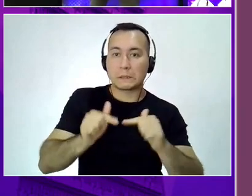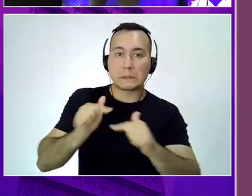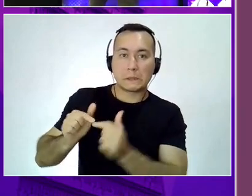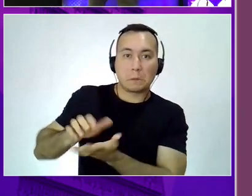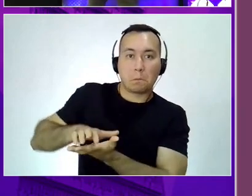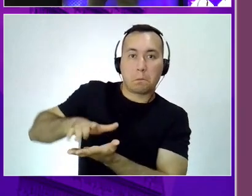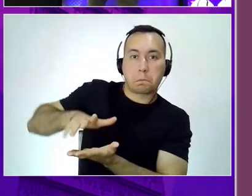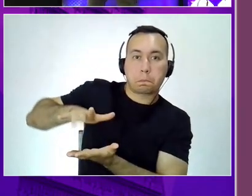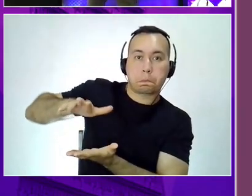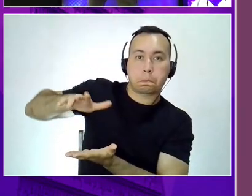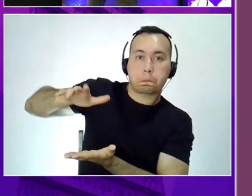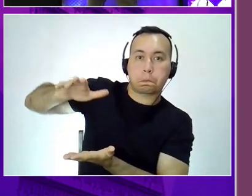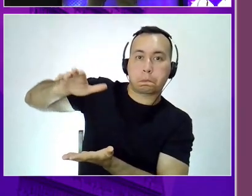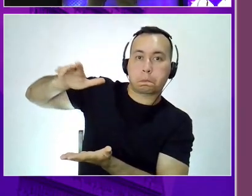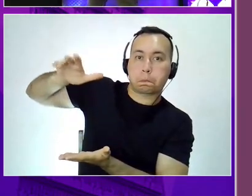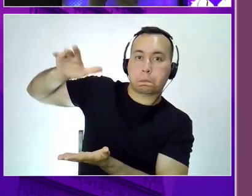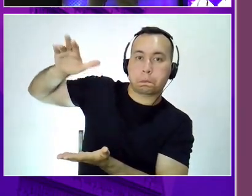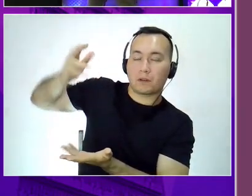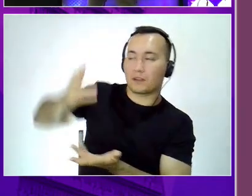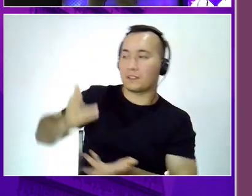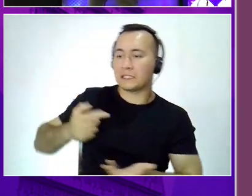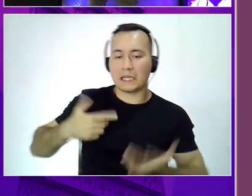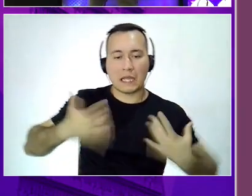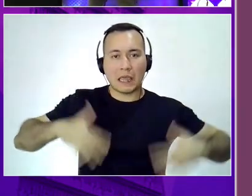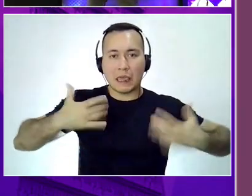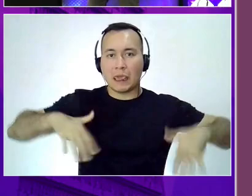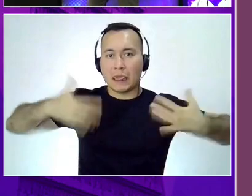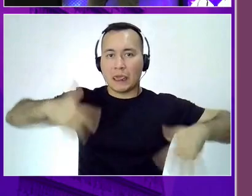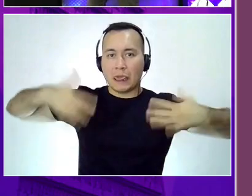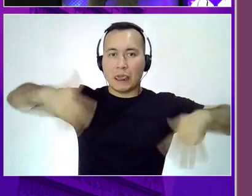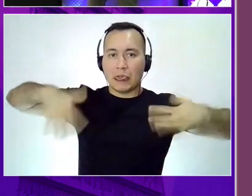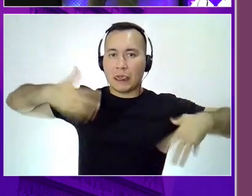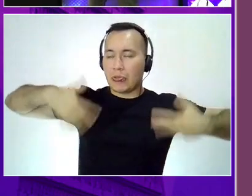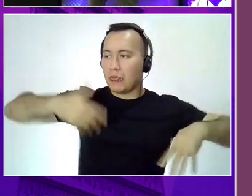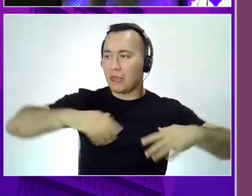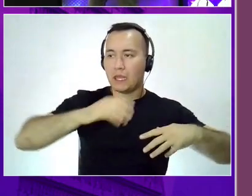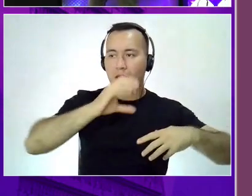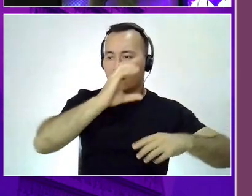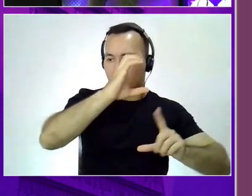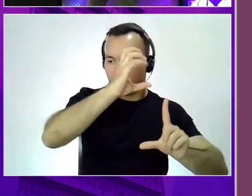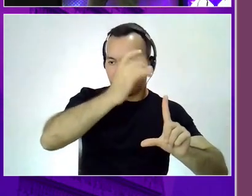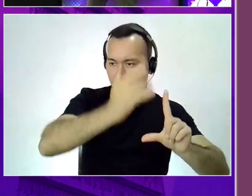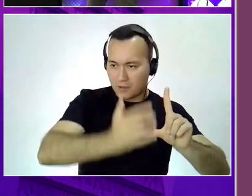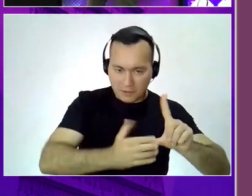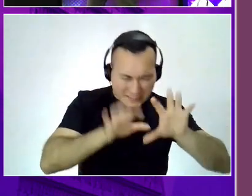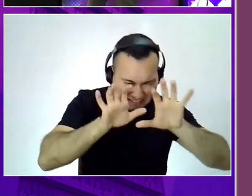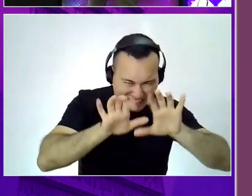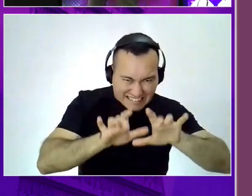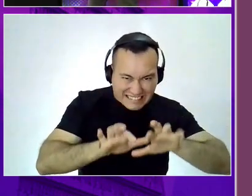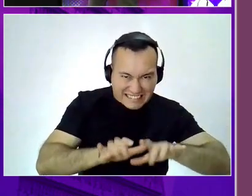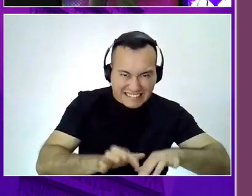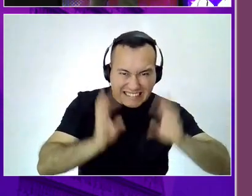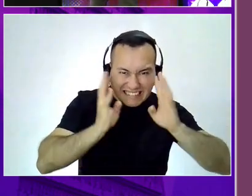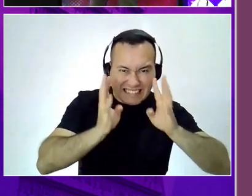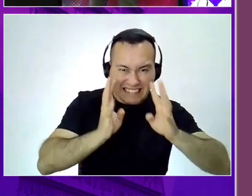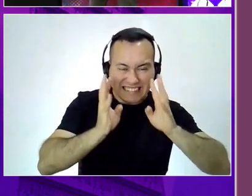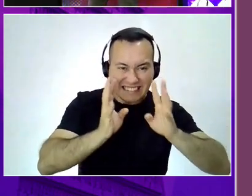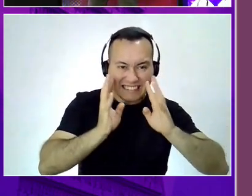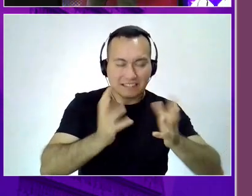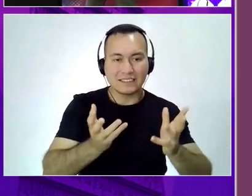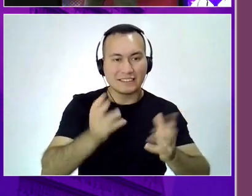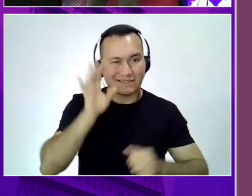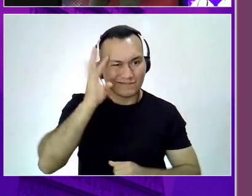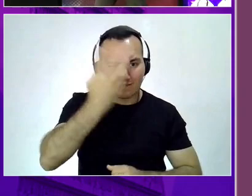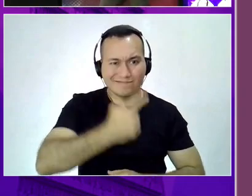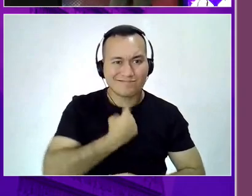minutos, 1 hora rodando. Cara, isso não é um processo bom de CI. Você gastar tanto tempo com a ferramenta te dar um feedback